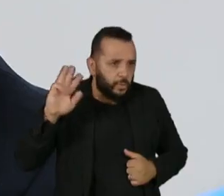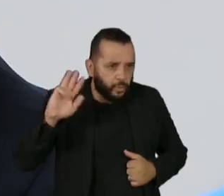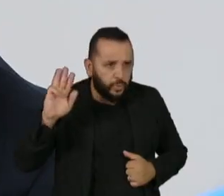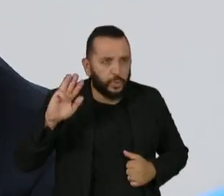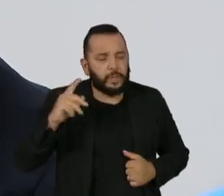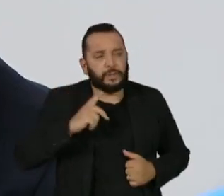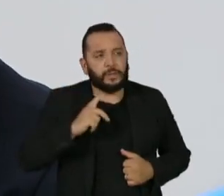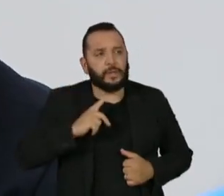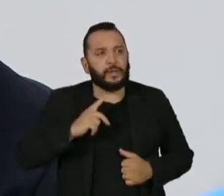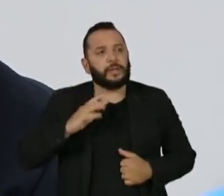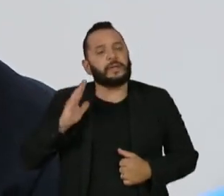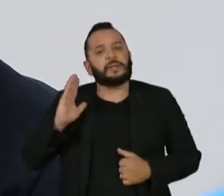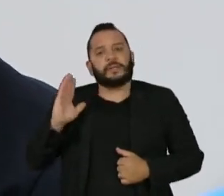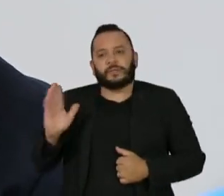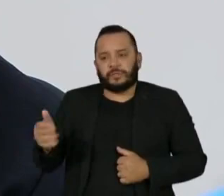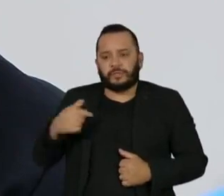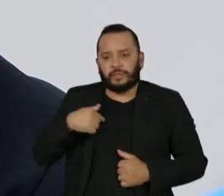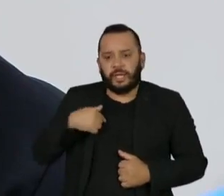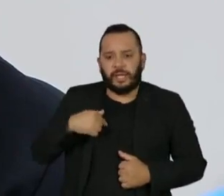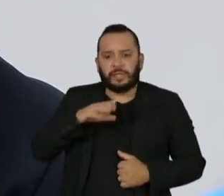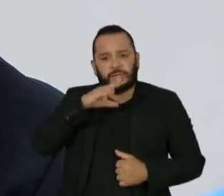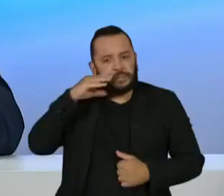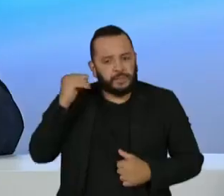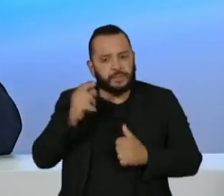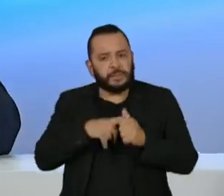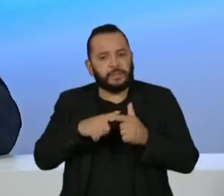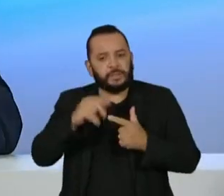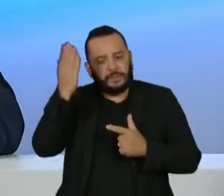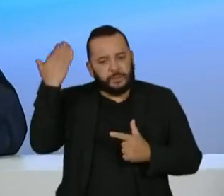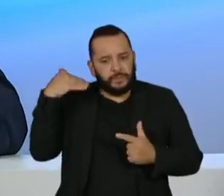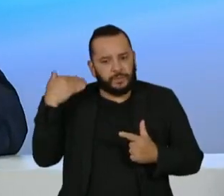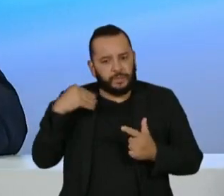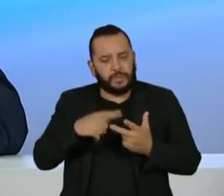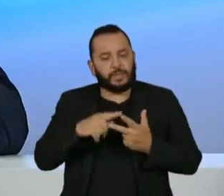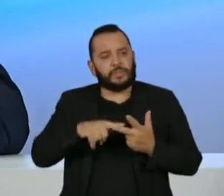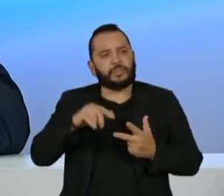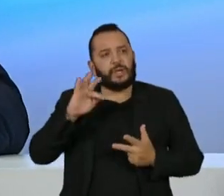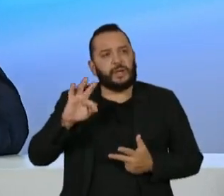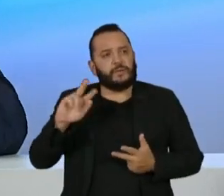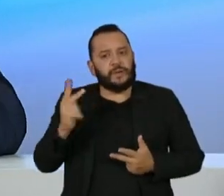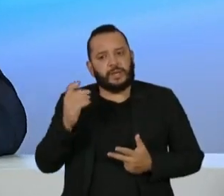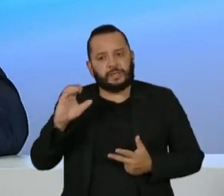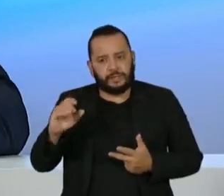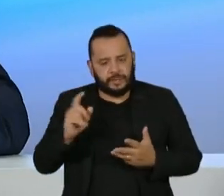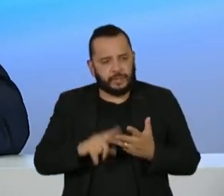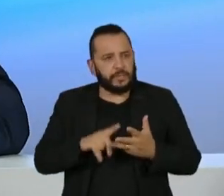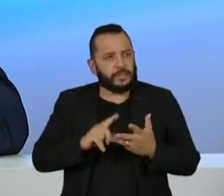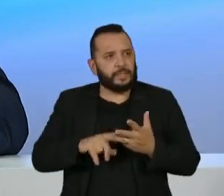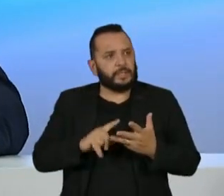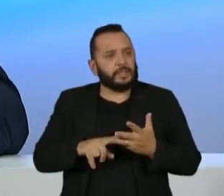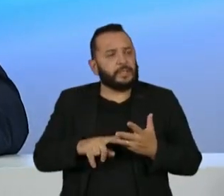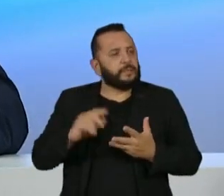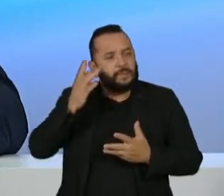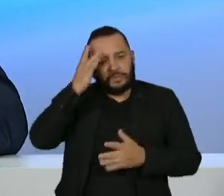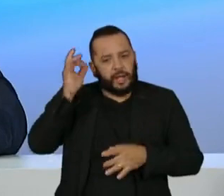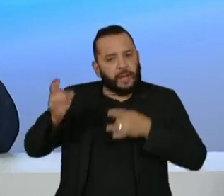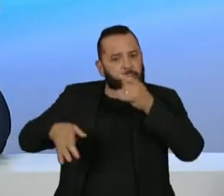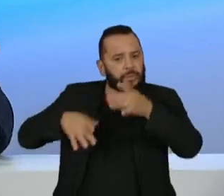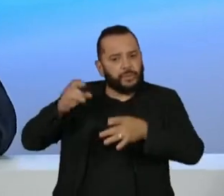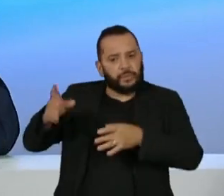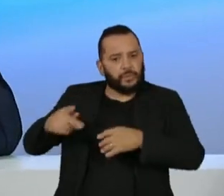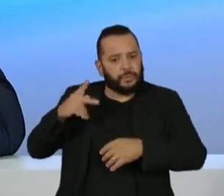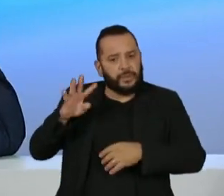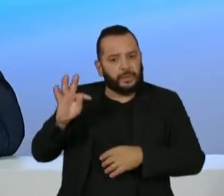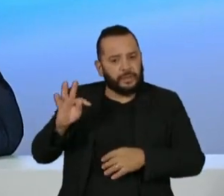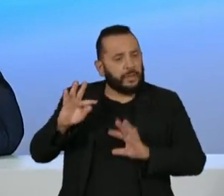Simone Tebet, o Ciro Gomes, você tem o Fernando Henrique Cardoso, ex-adversários históricos, dissidentes do PT, enfim, todo